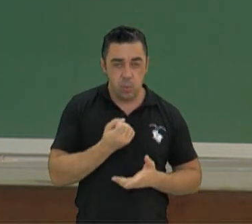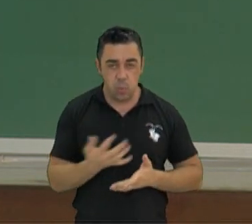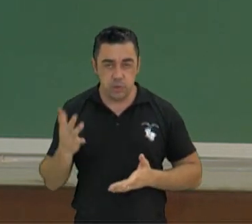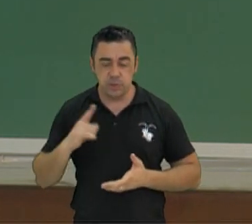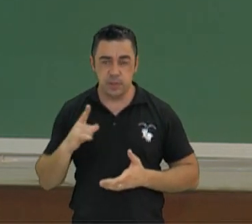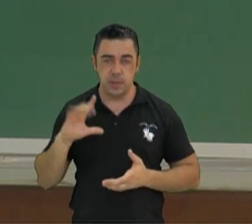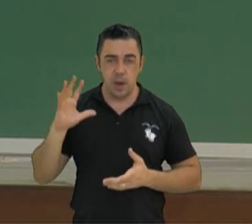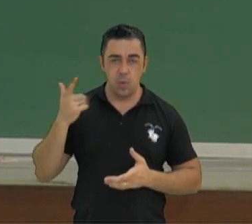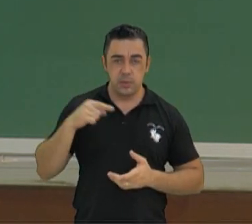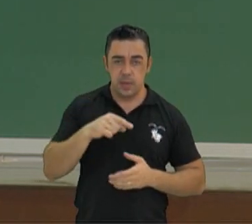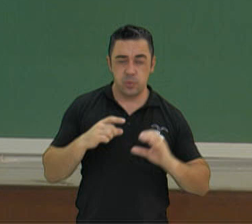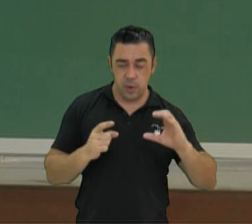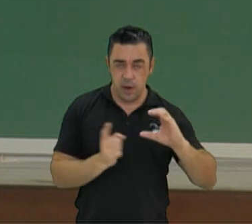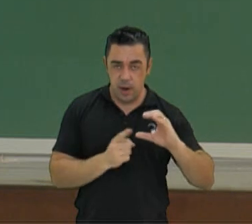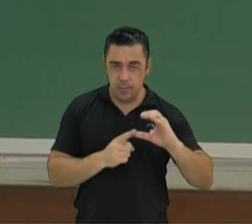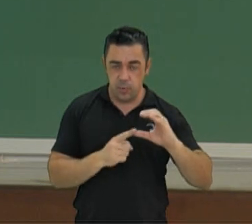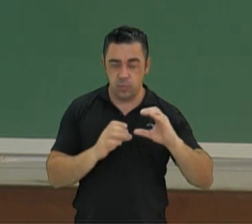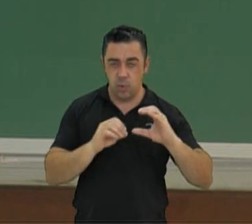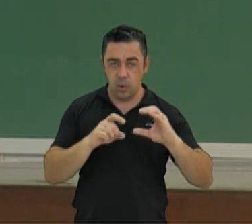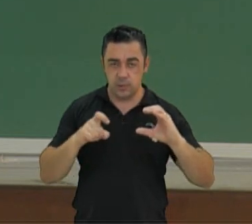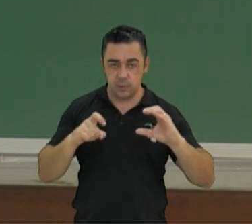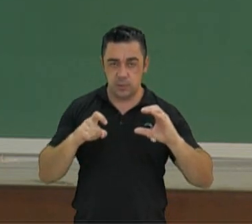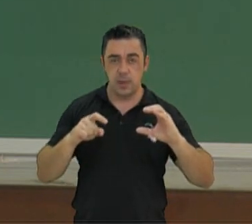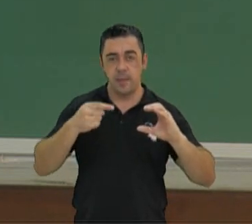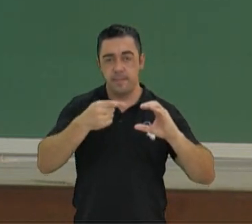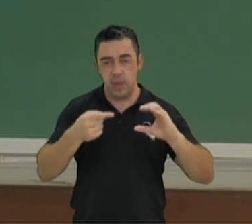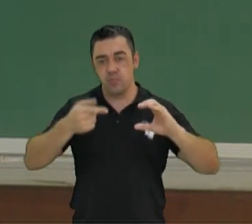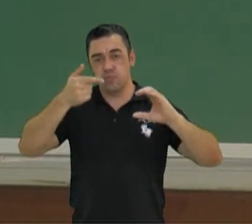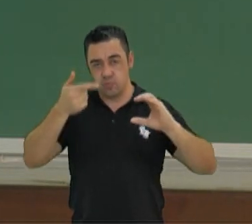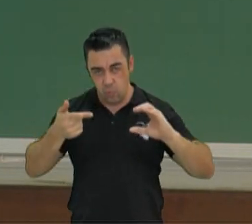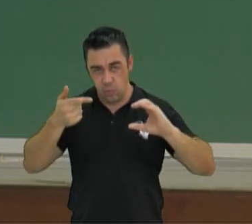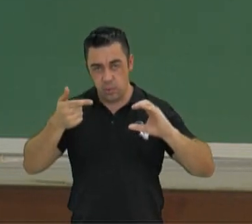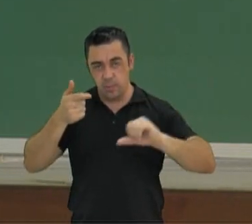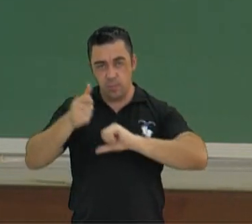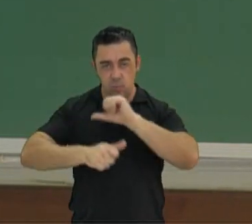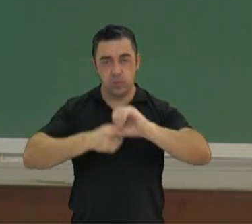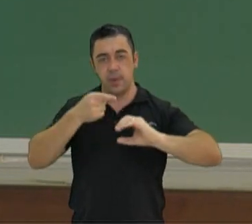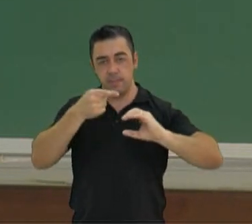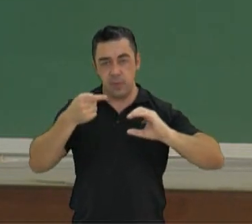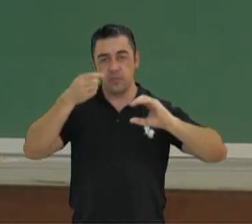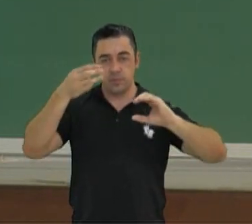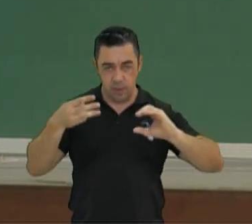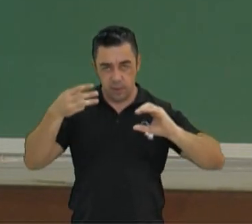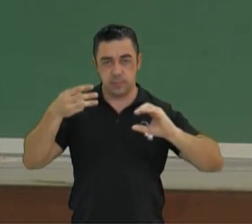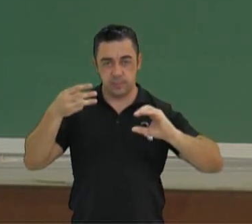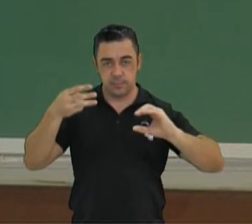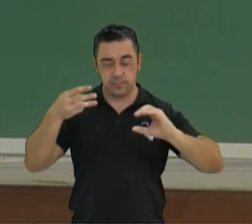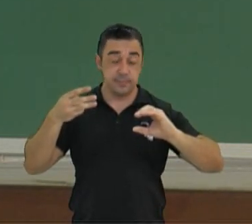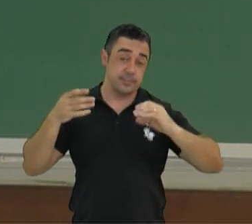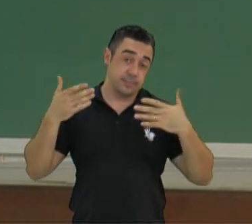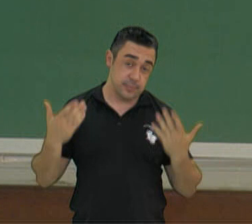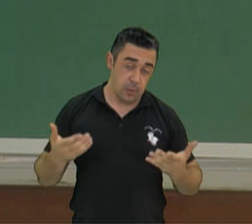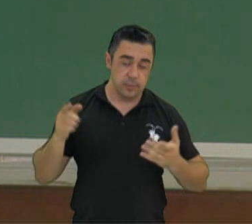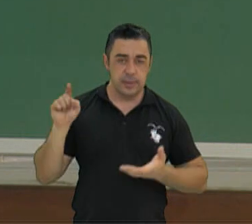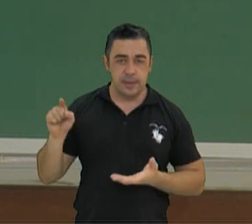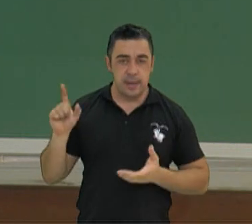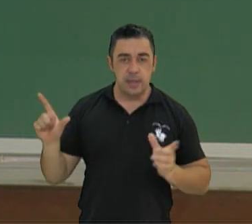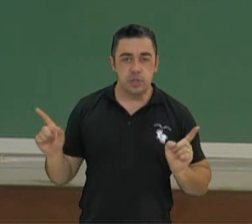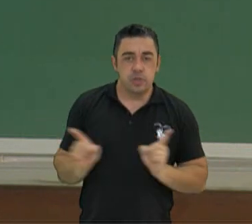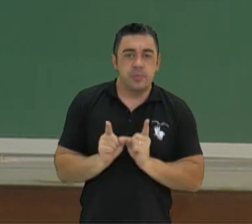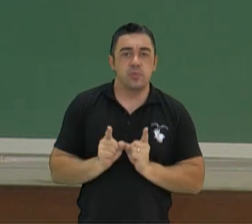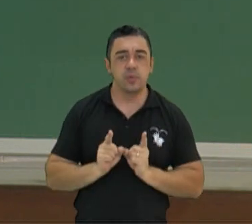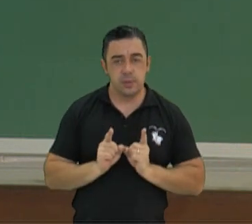do carbono, ele passa de -2 para -3. Ou seja, ele